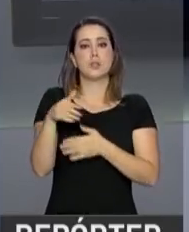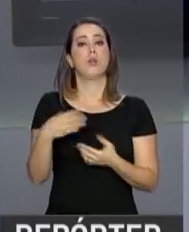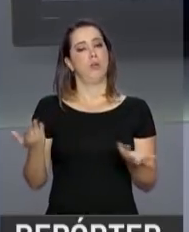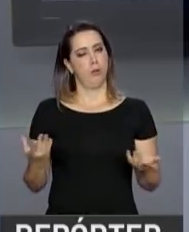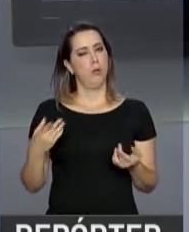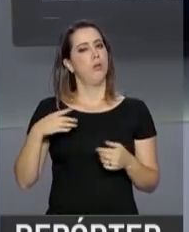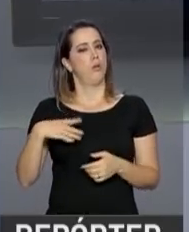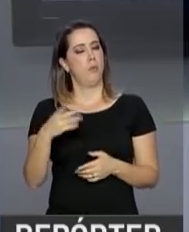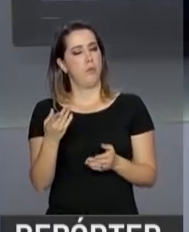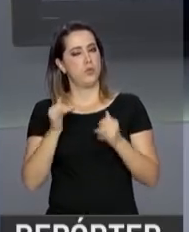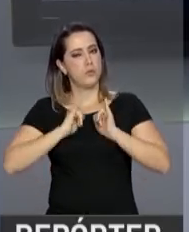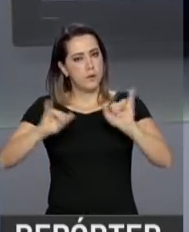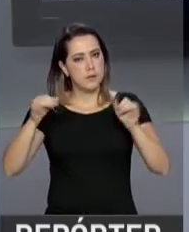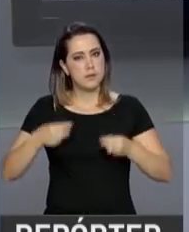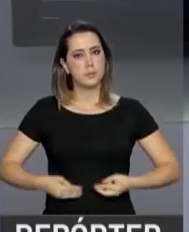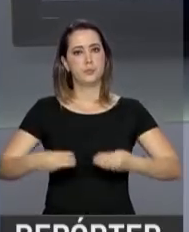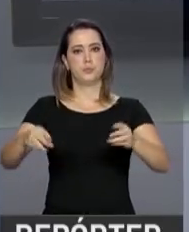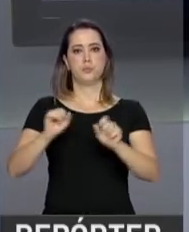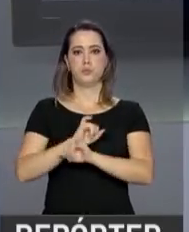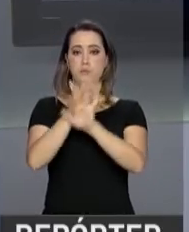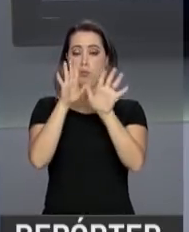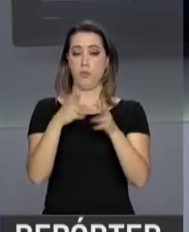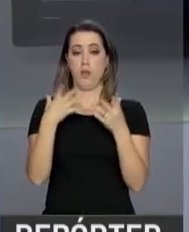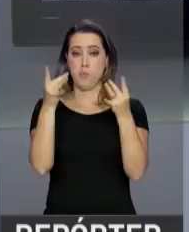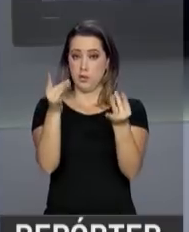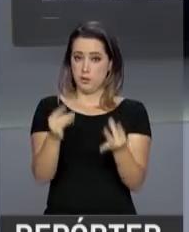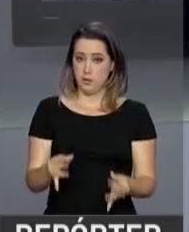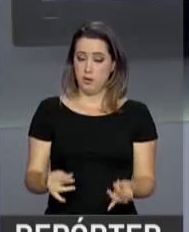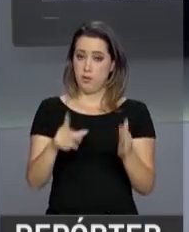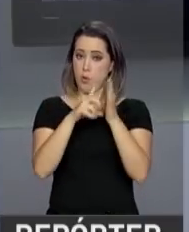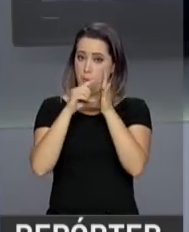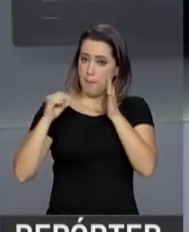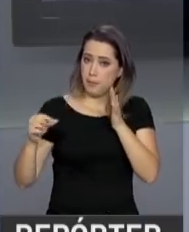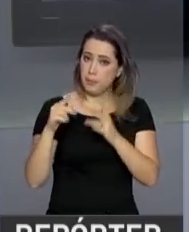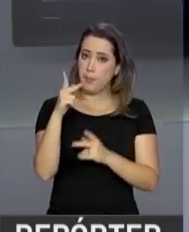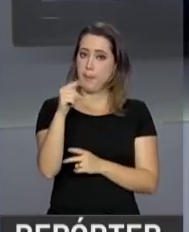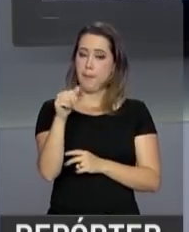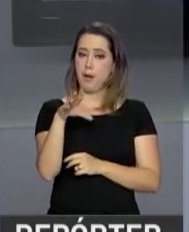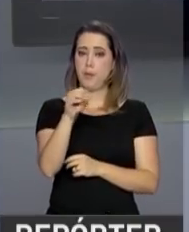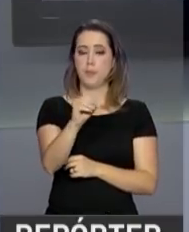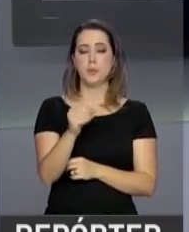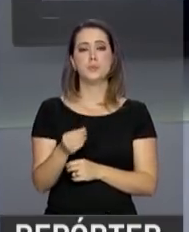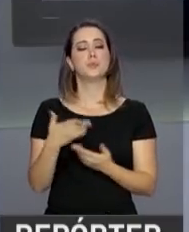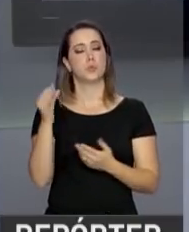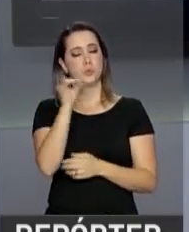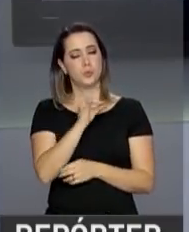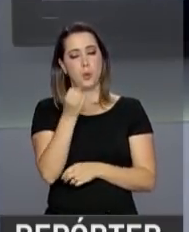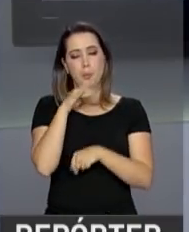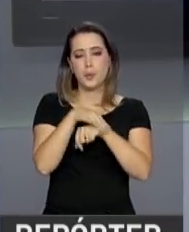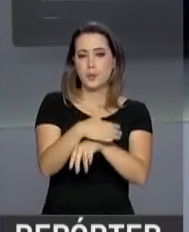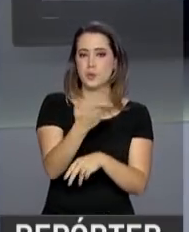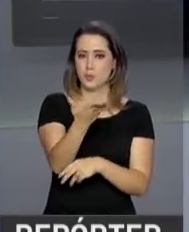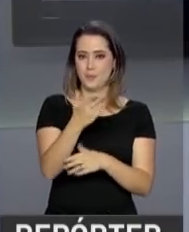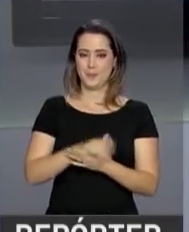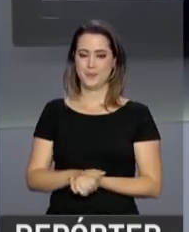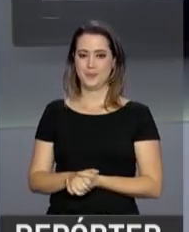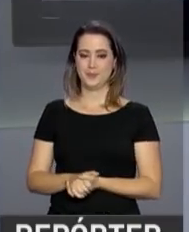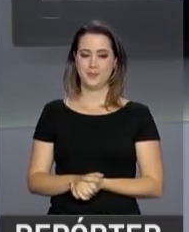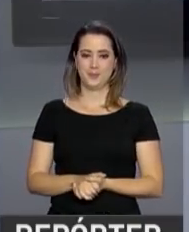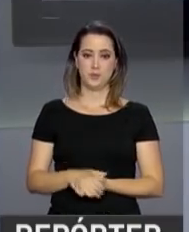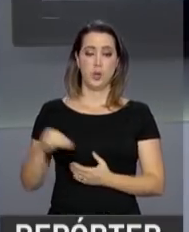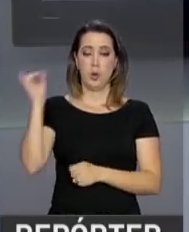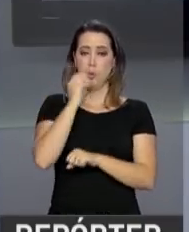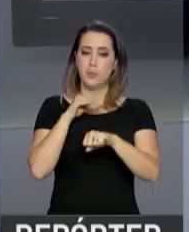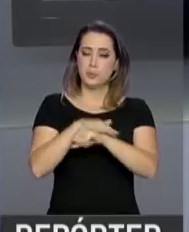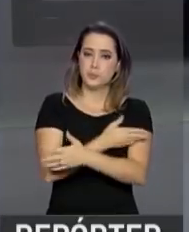da Transparência. O repórter Pablo Mundim está no Palácio do Planalto e tem mais informações. Boa noite, Pablo. Boa